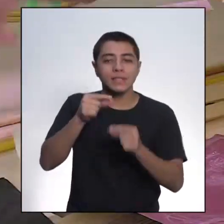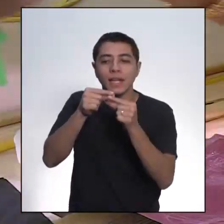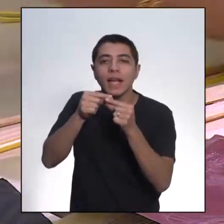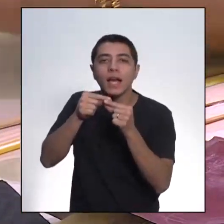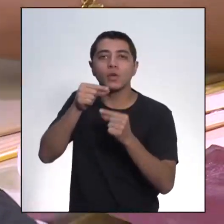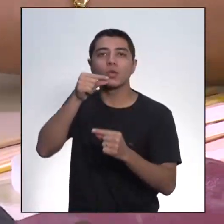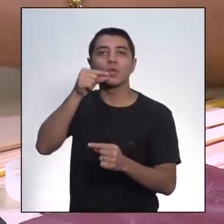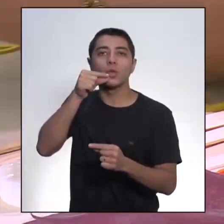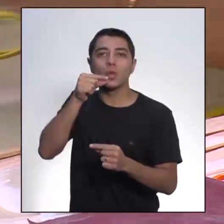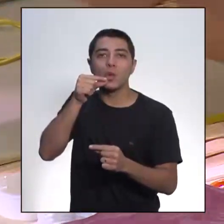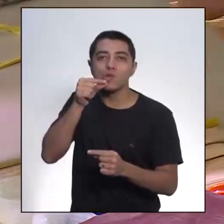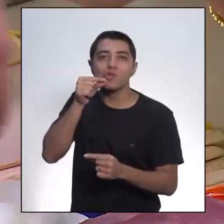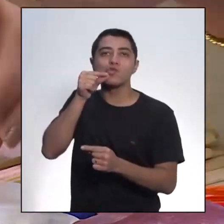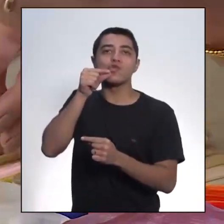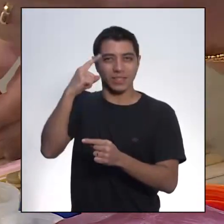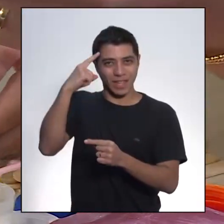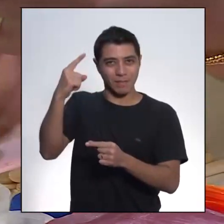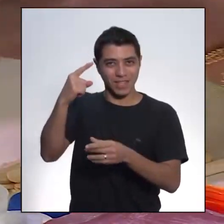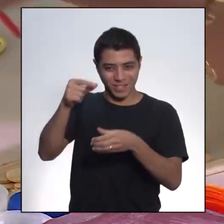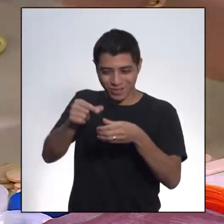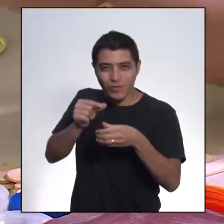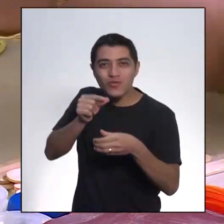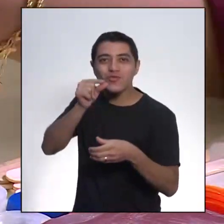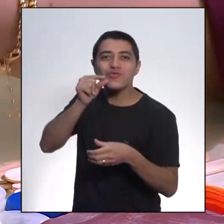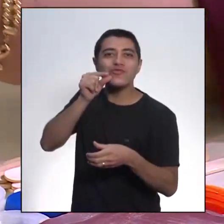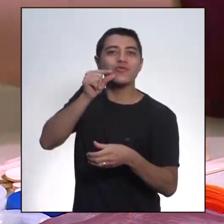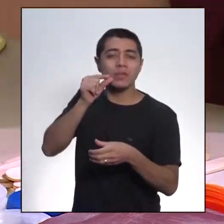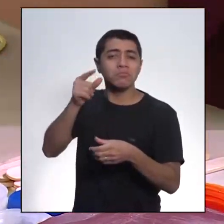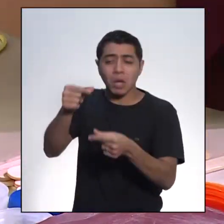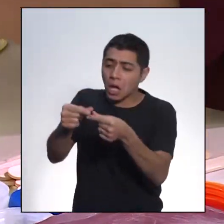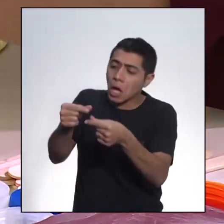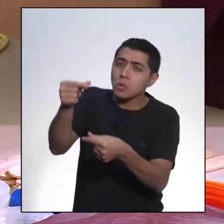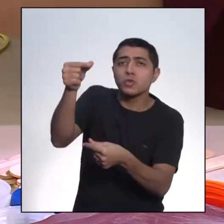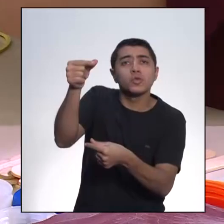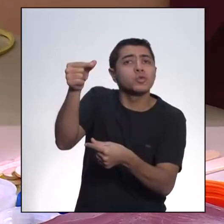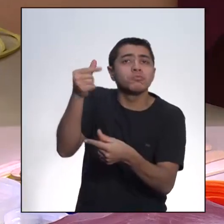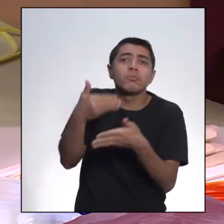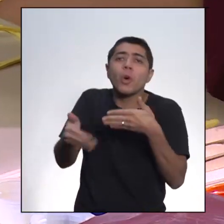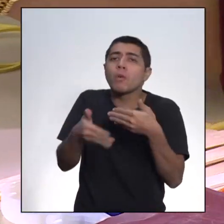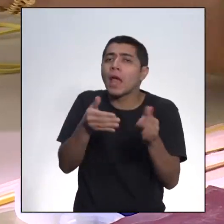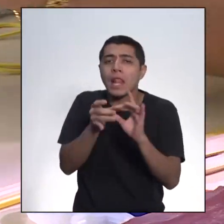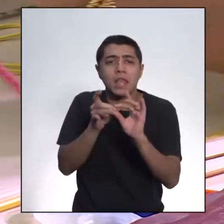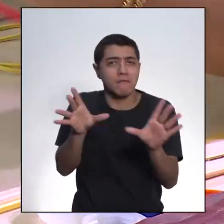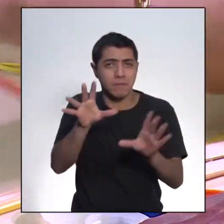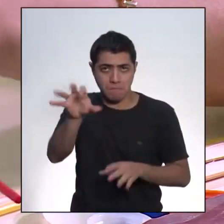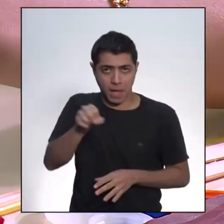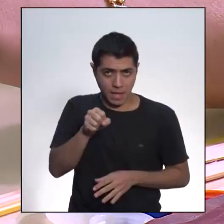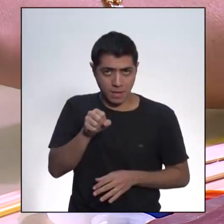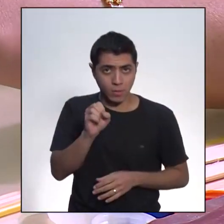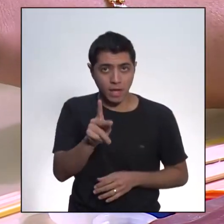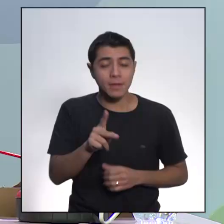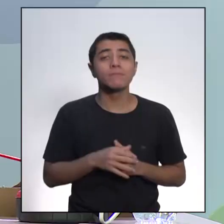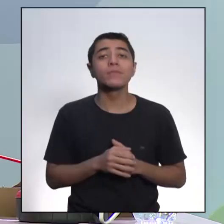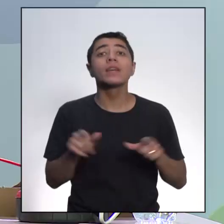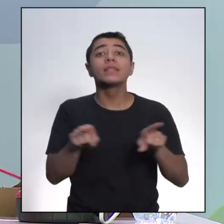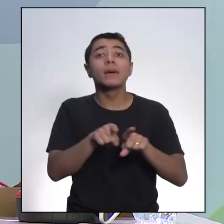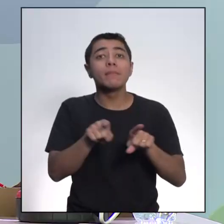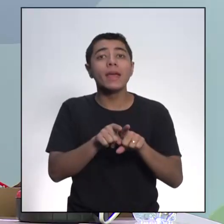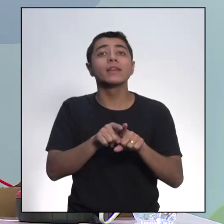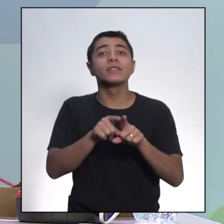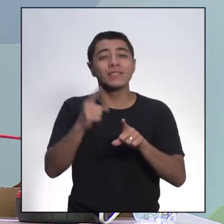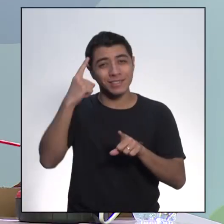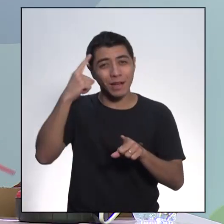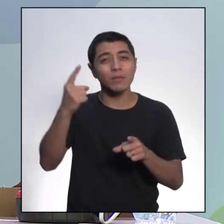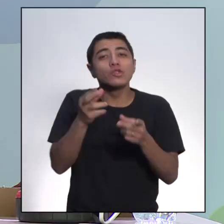pode ser. Agora, o canudo você precisa verificar, pois a gente vai usar o palito de churrasco. Você precisa verificar